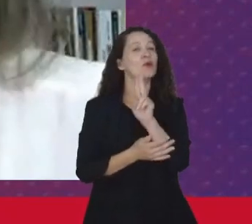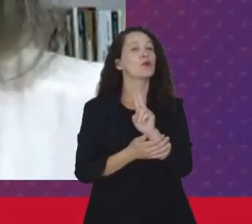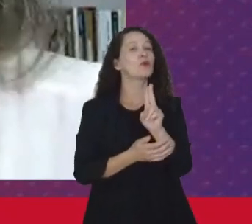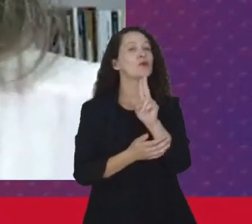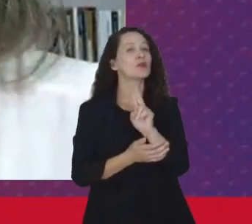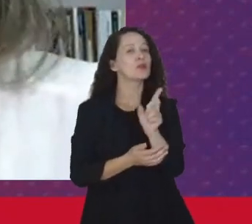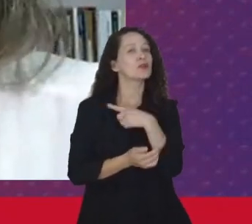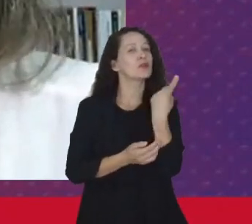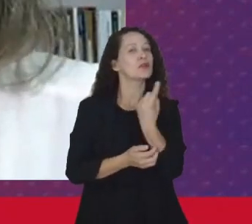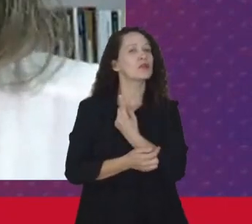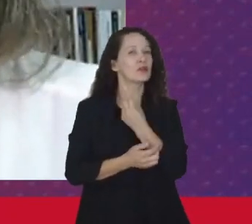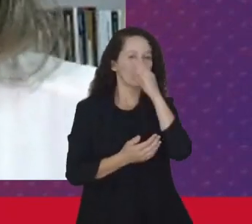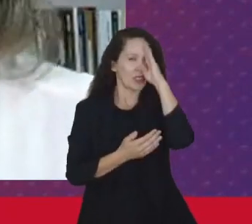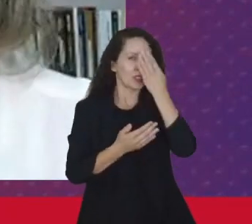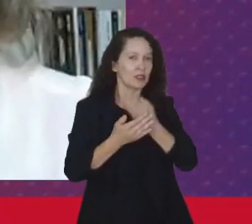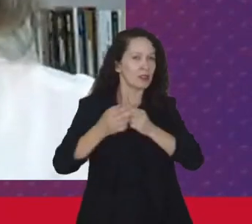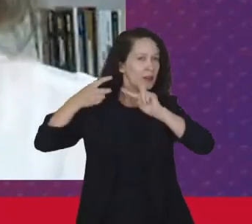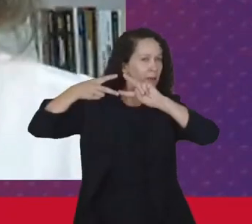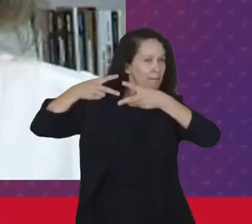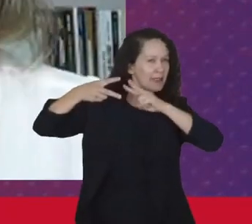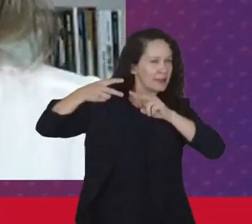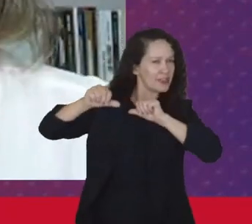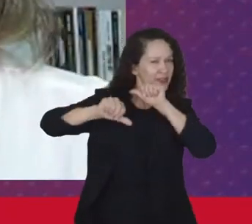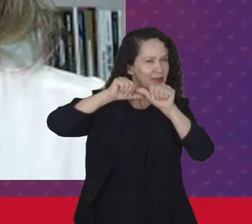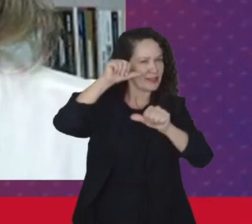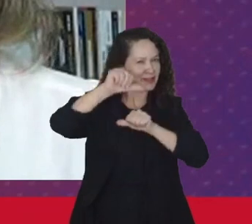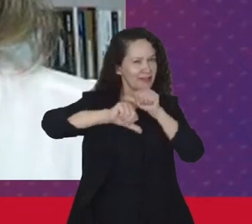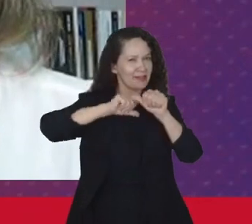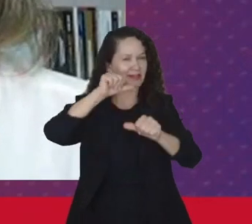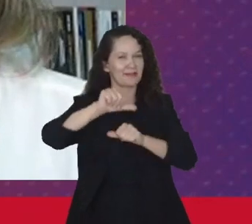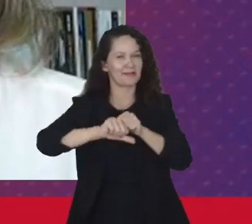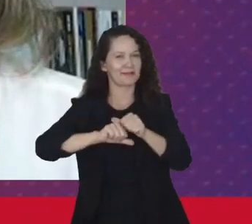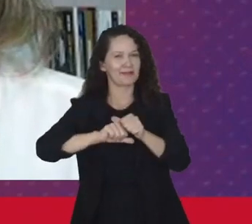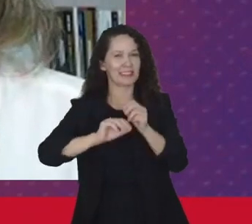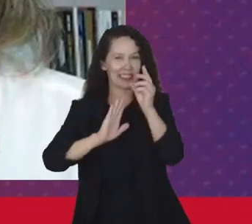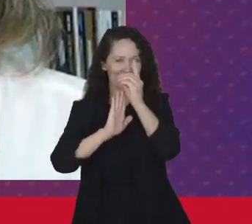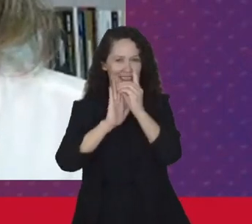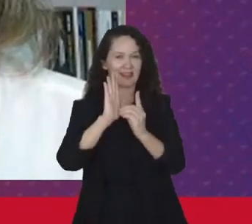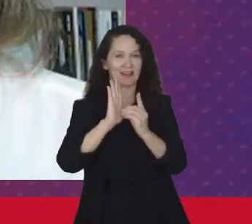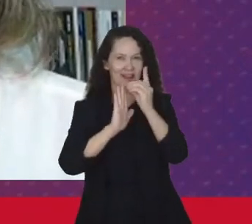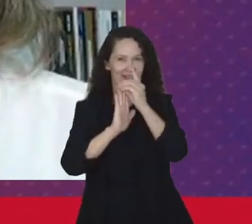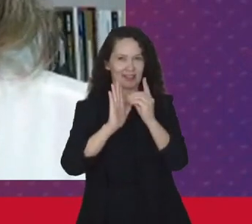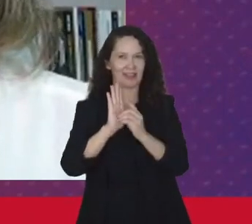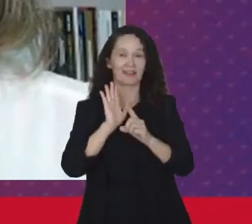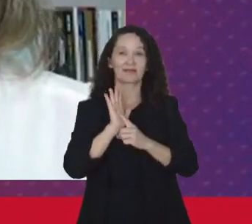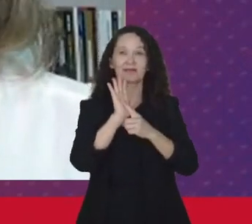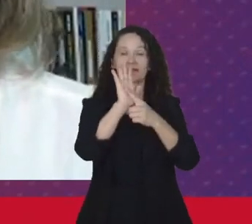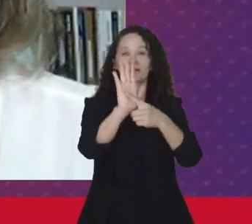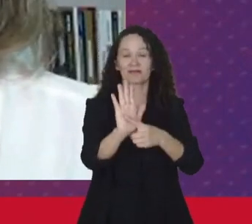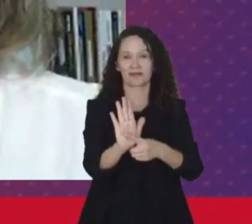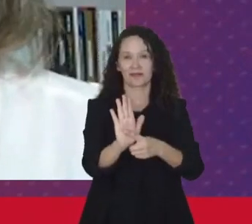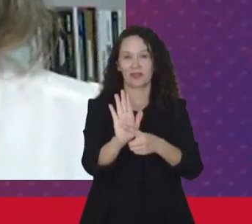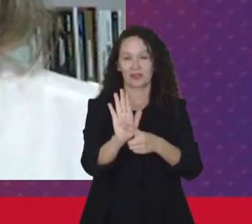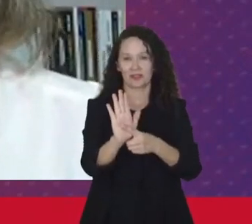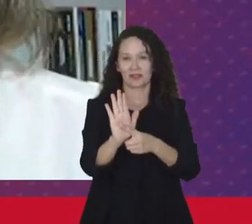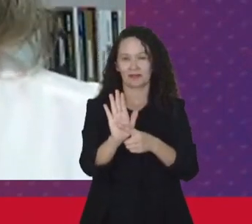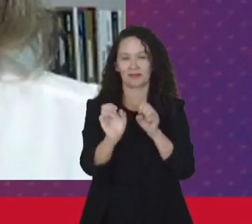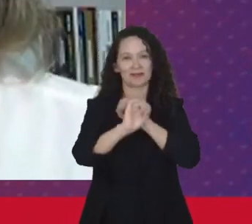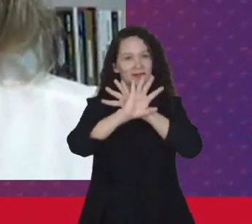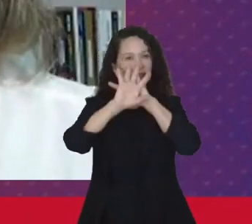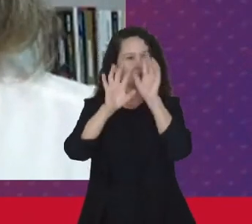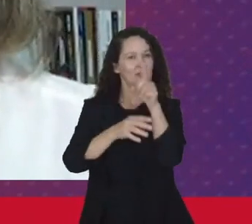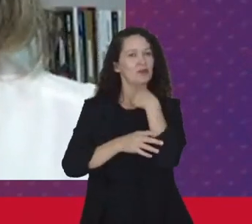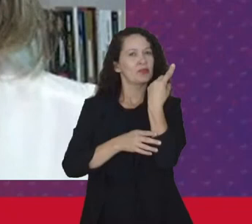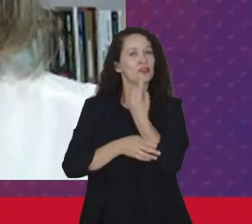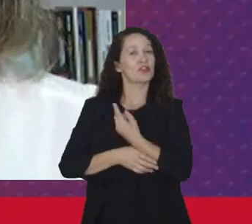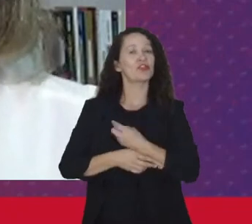utilizando-se do que nós chamamos de paradigma da distorção. Esse decreto, ele traz no